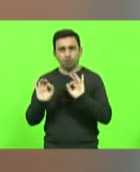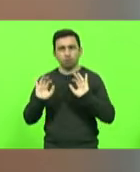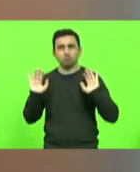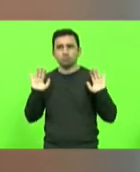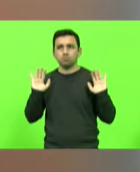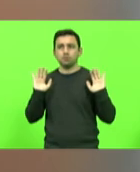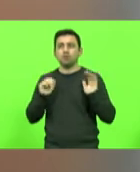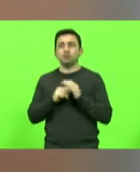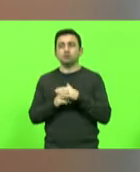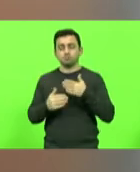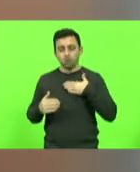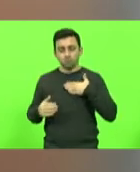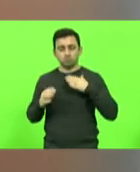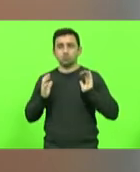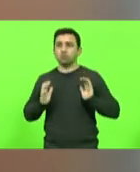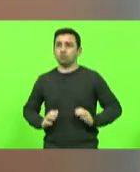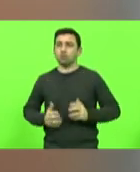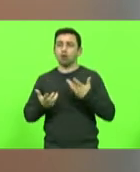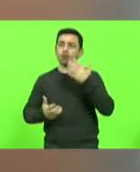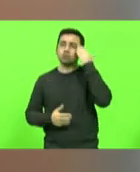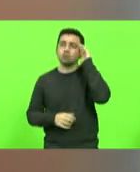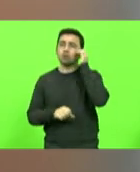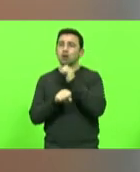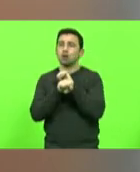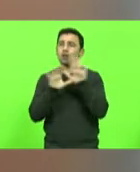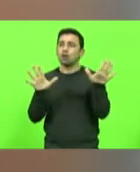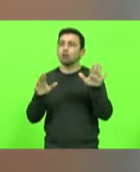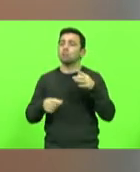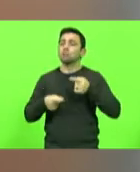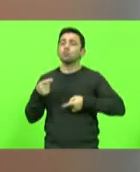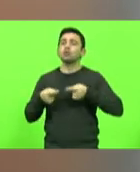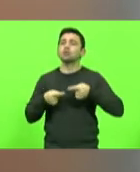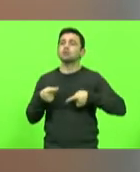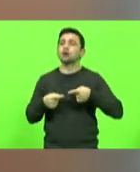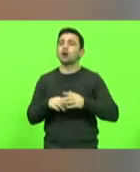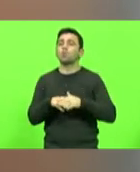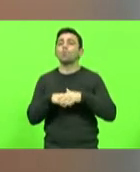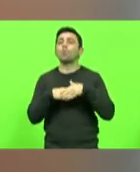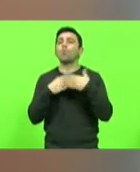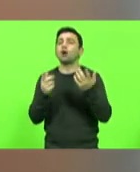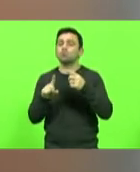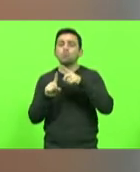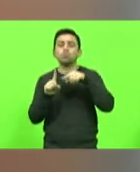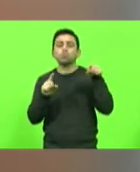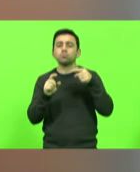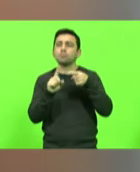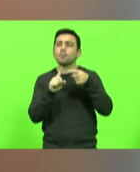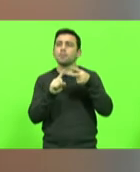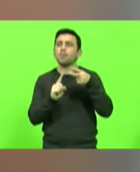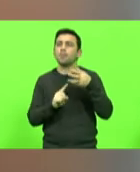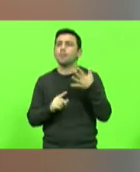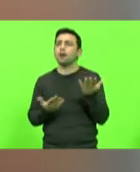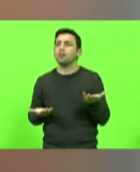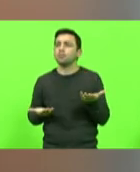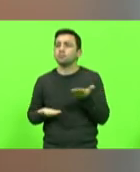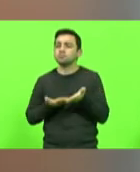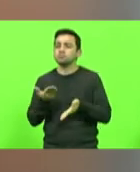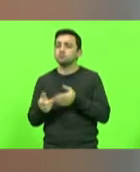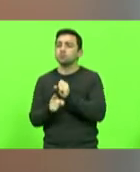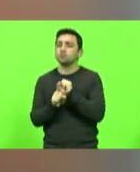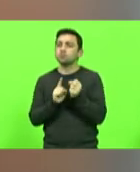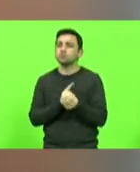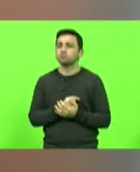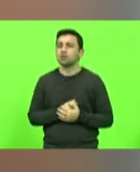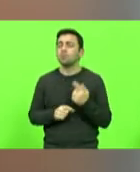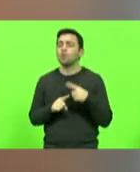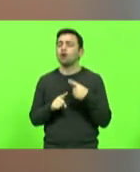uma cidadã que gostaria de entender a política e gostaria de saber quais são os indicadores dessa política pública de assistência social. Por que que